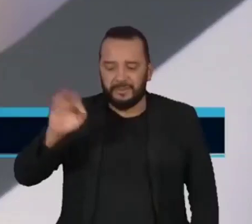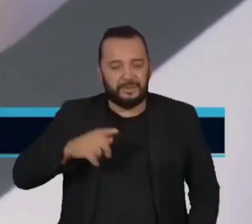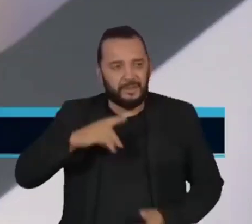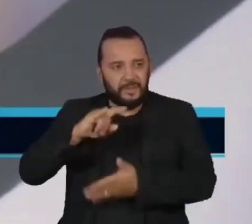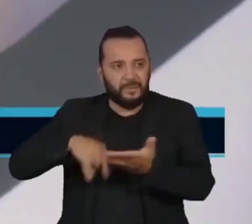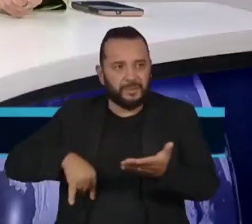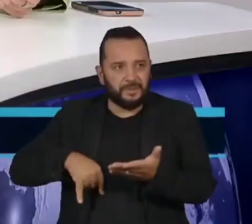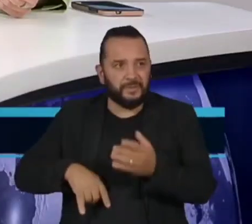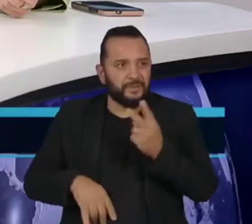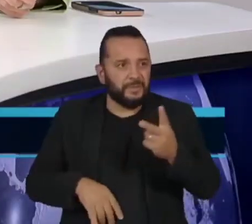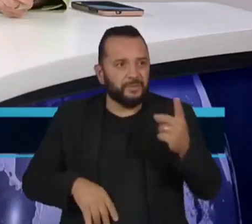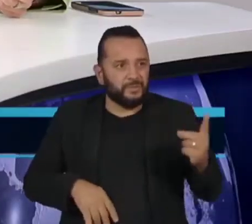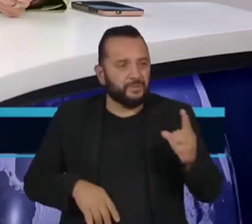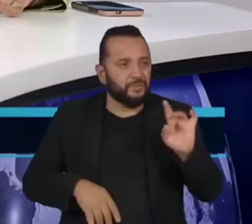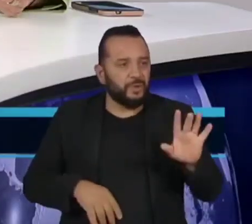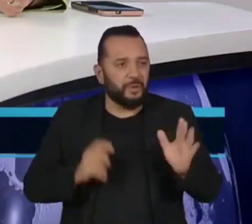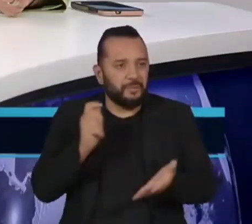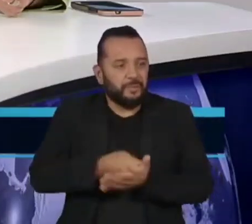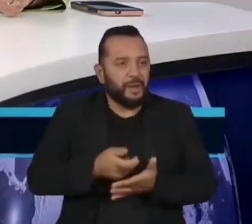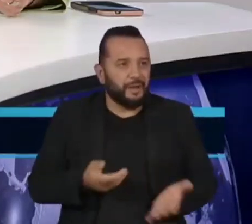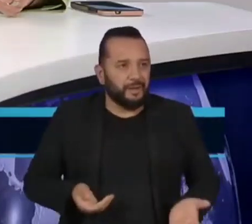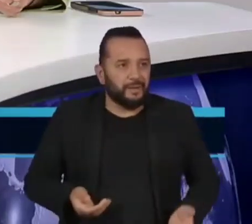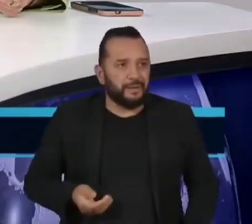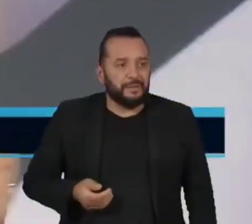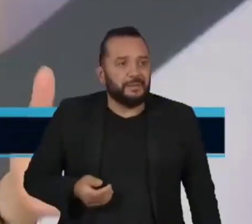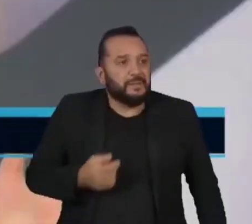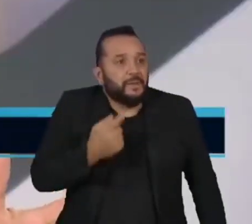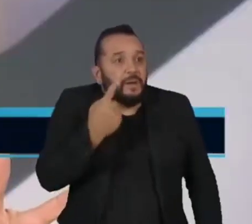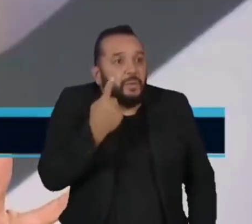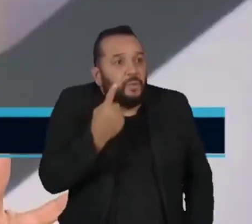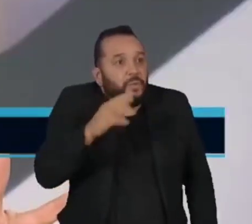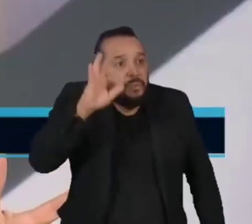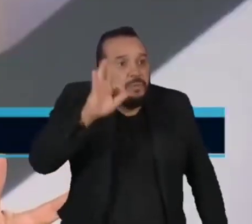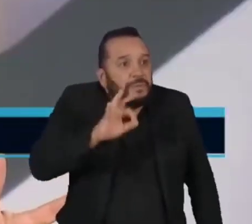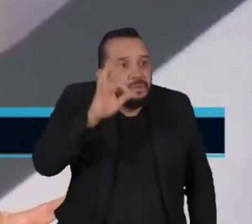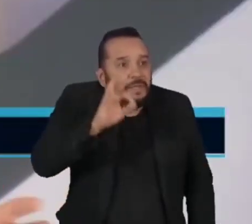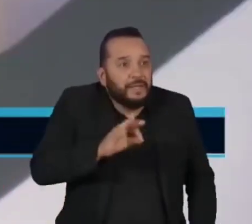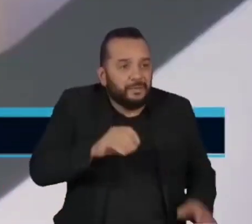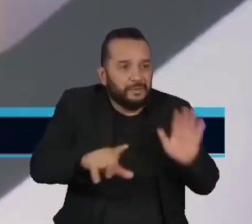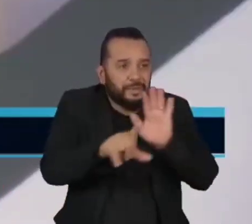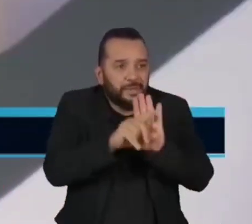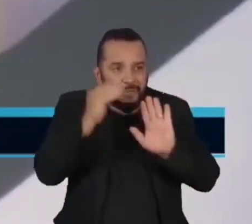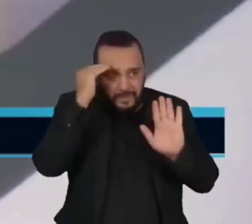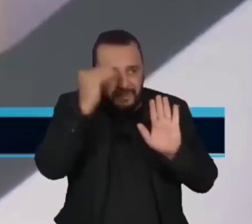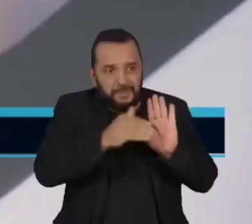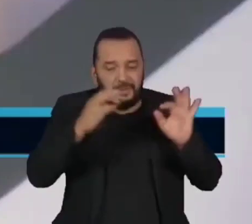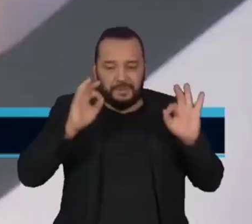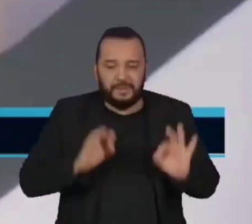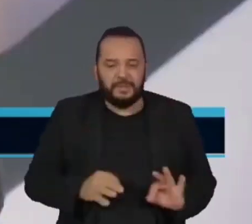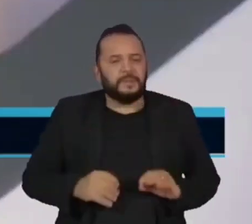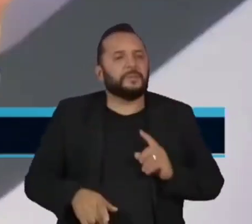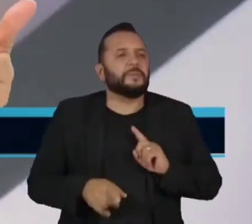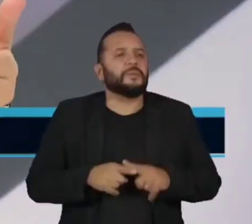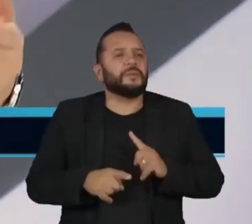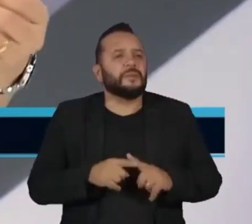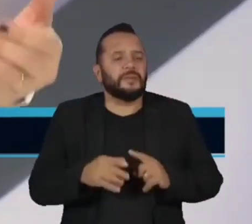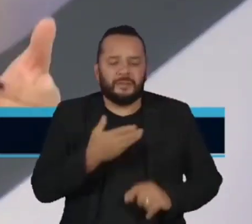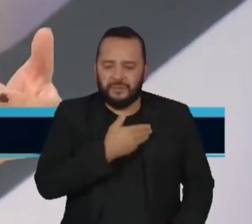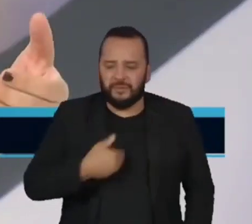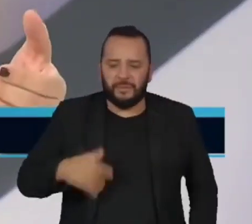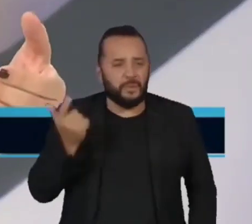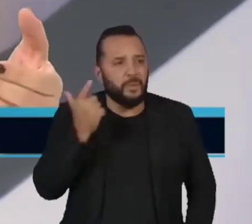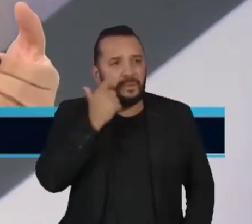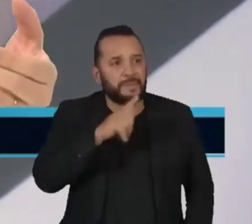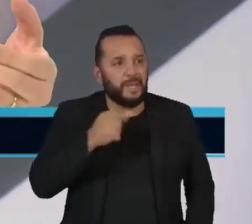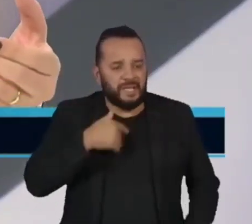os tributos em dia. Então, é 1% que efetivamente cumpre toda a legislação. Quando a gente pensa por que que o Estado não consegue